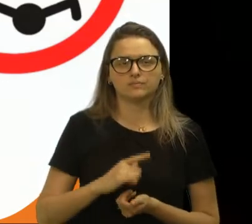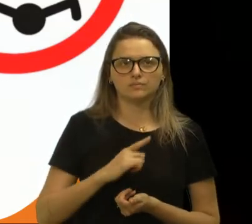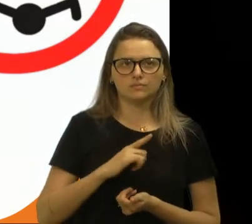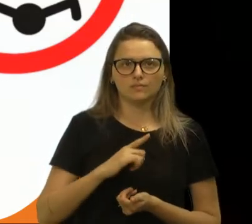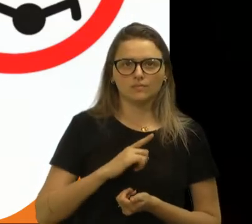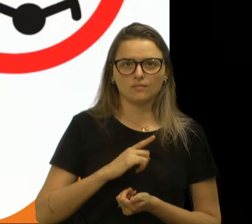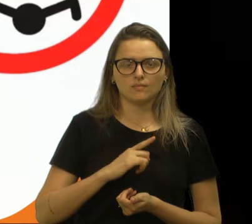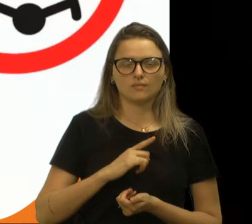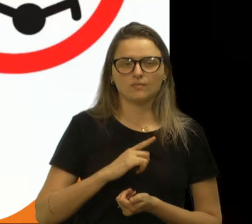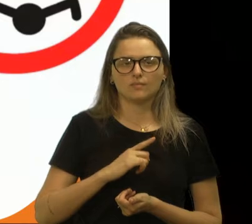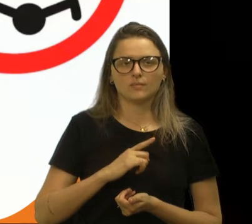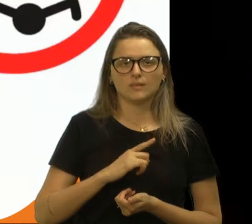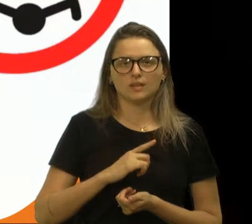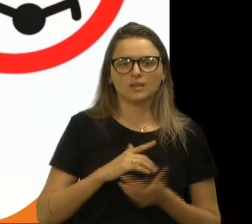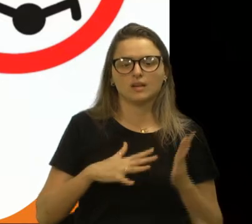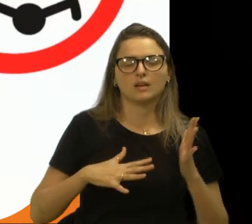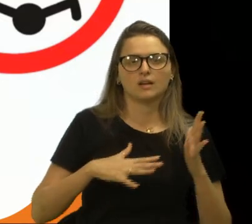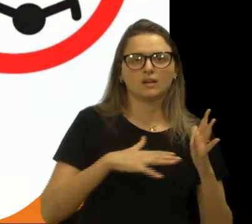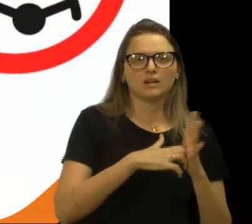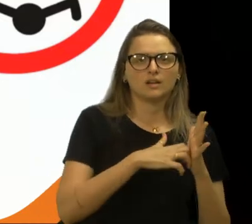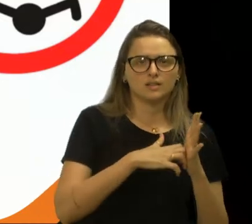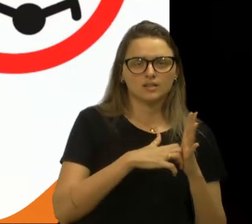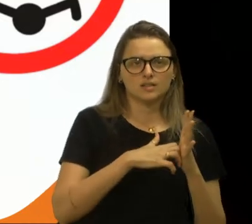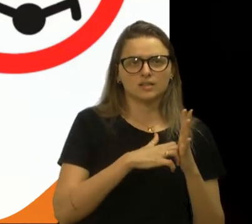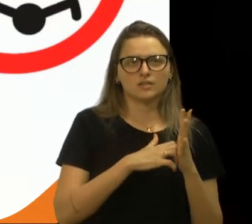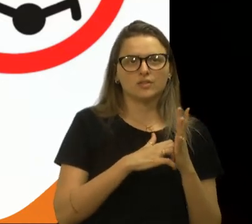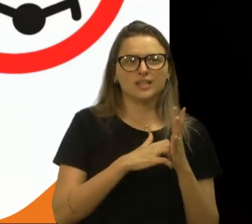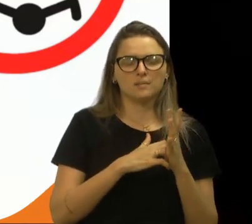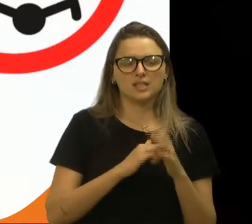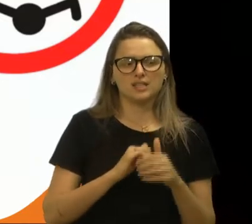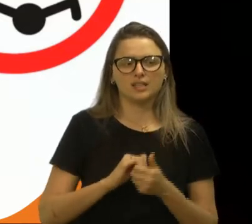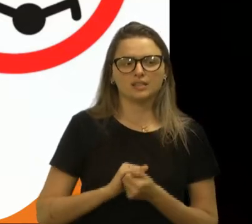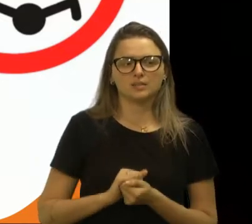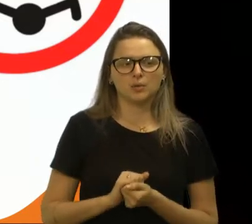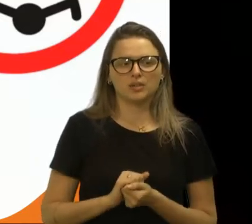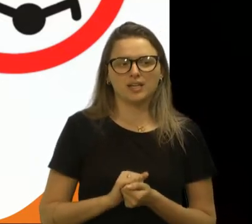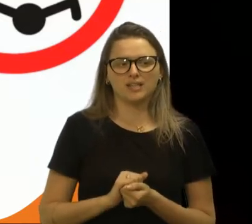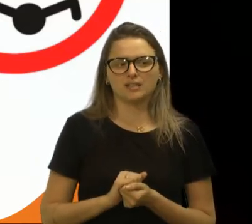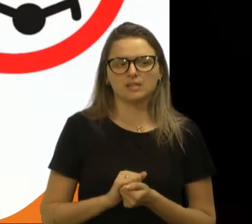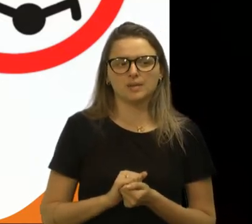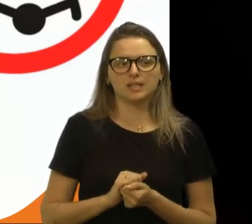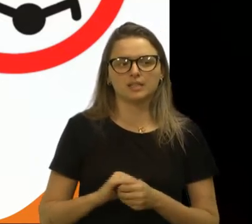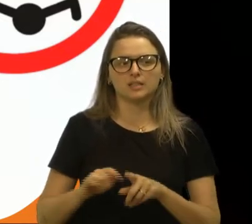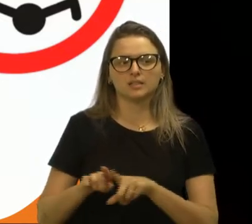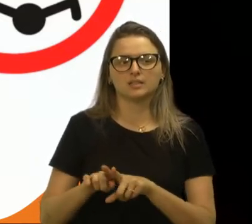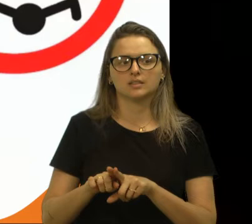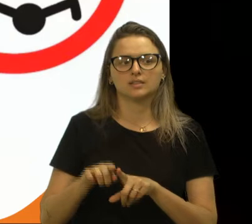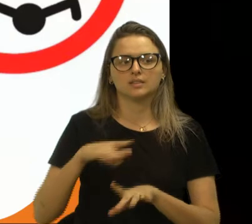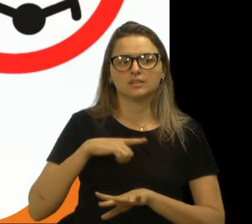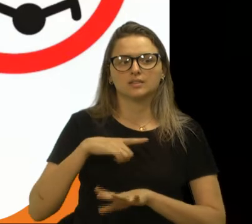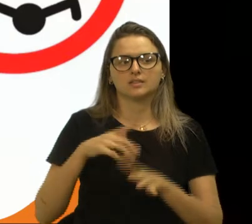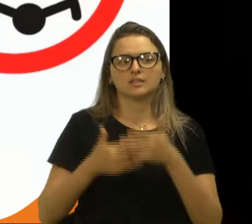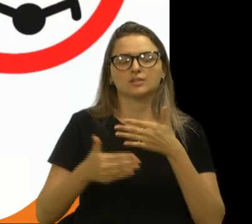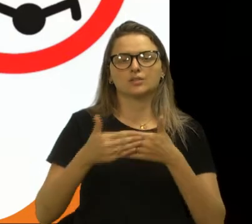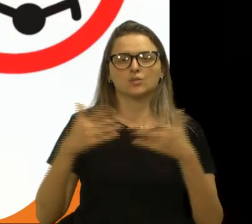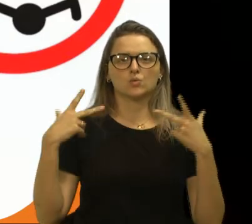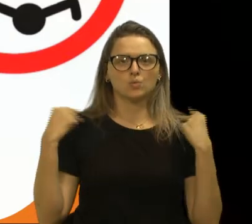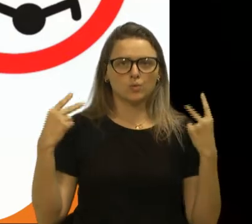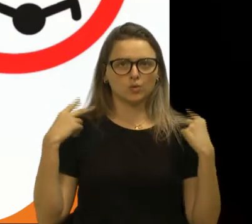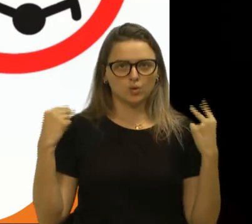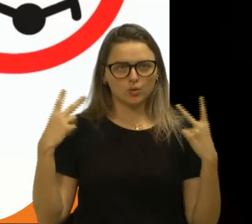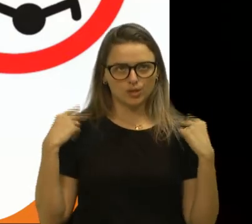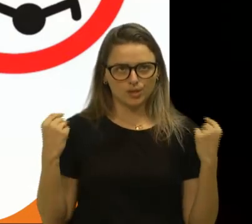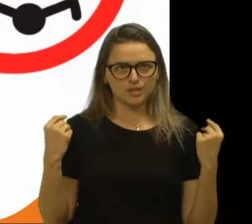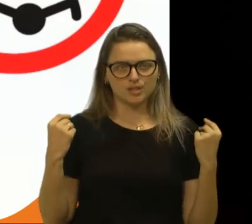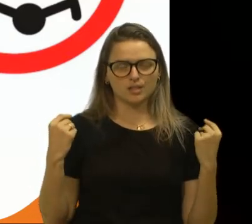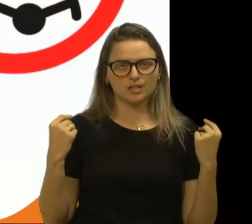causa de acidente e, infelizmente, ainda é uma ação bastante comum dos nossos motoristas, uma prática, eu diria, não